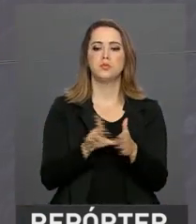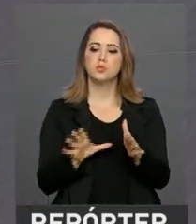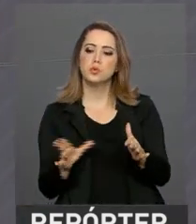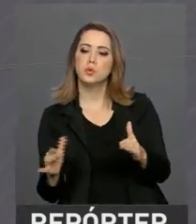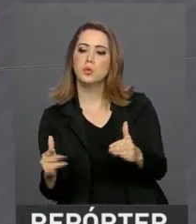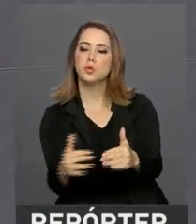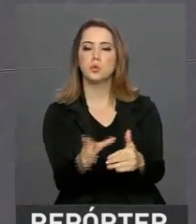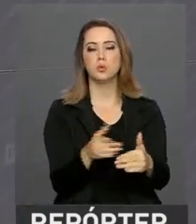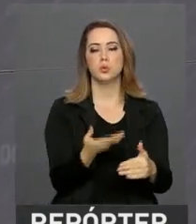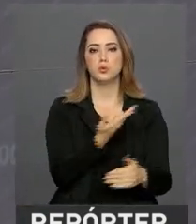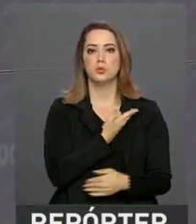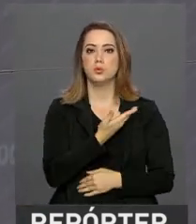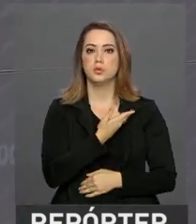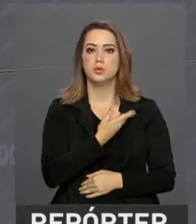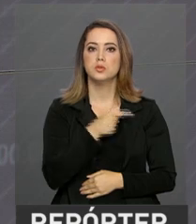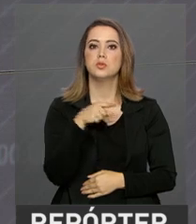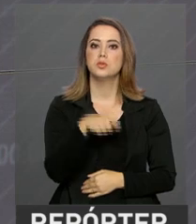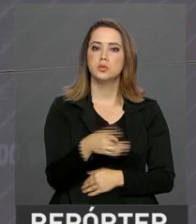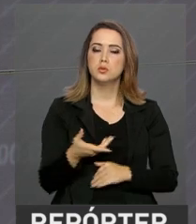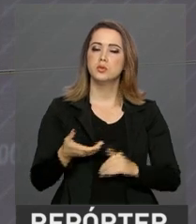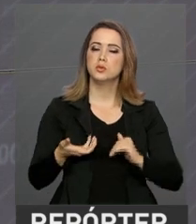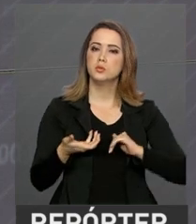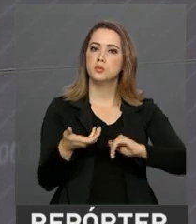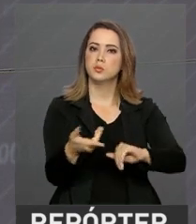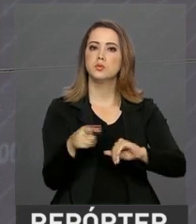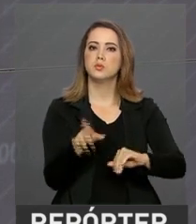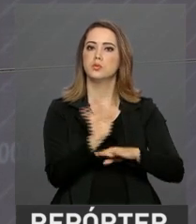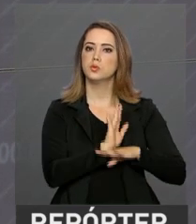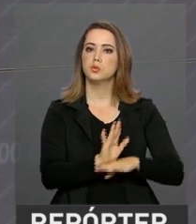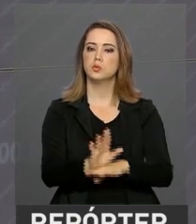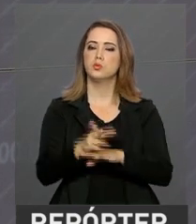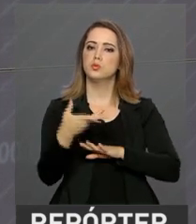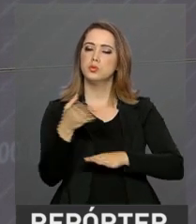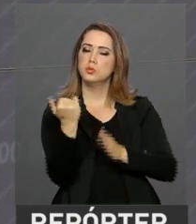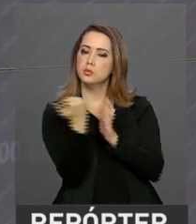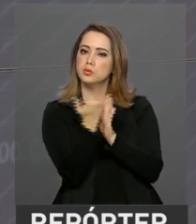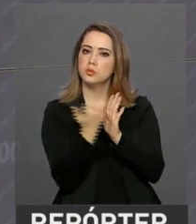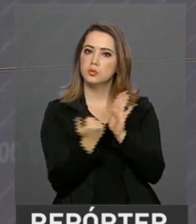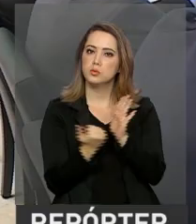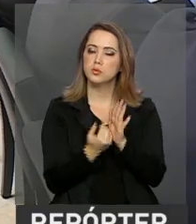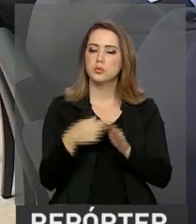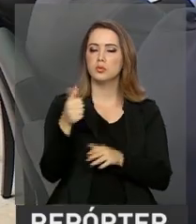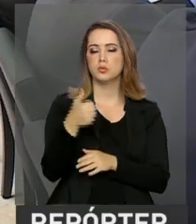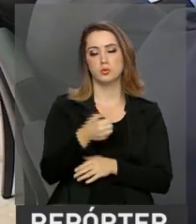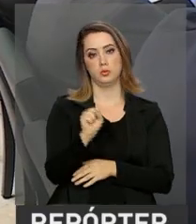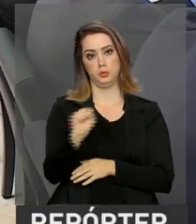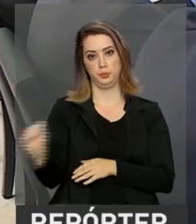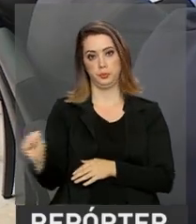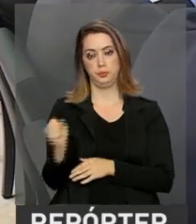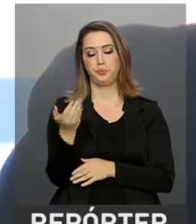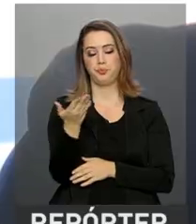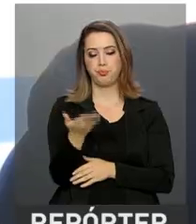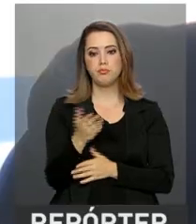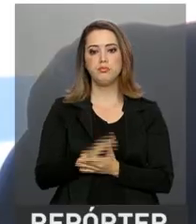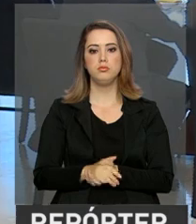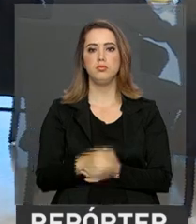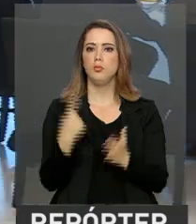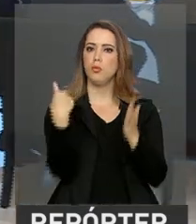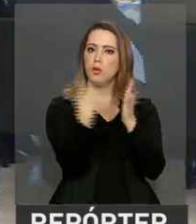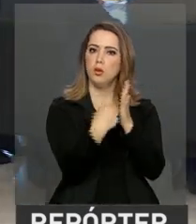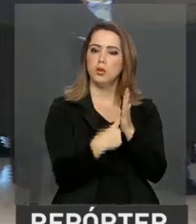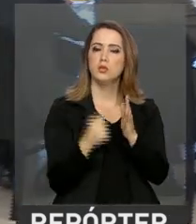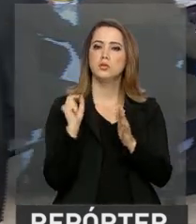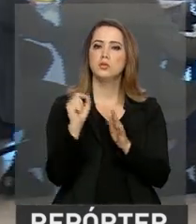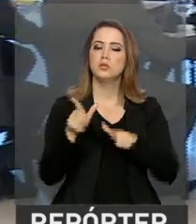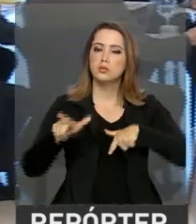reuniram com o presidente em exercício, Michel Temer, para discutir a agenda do semestre. Na pauta do encontro, a retomada dos trabalhos